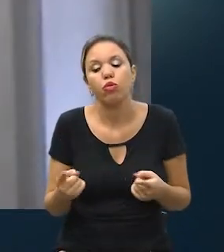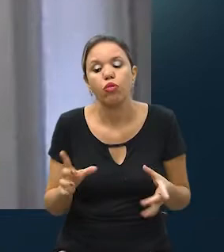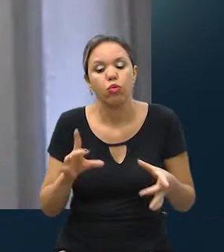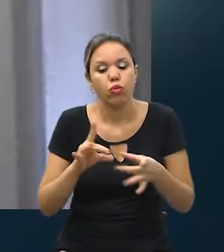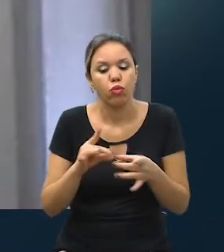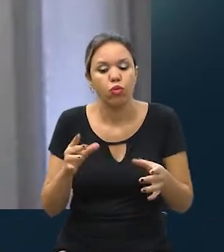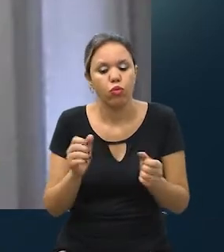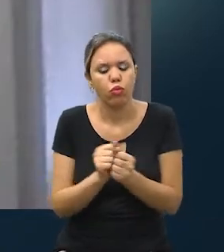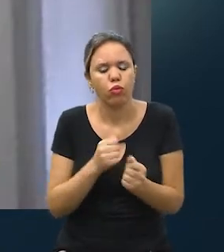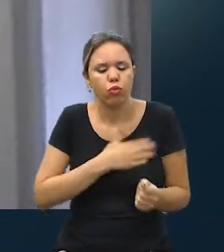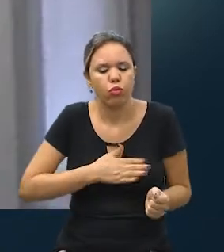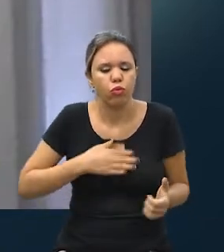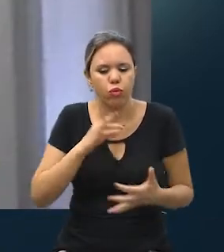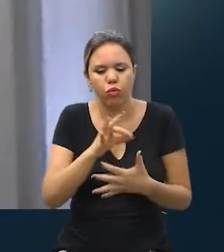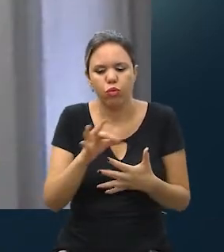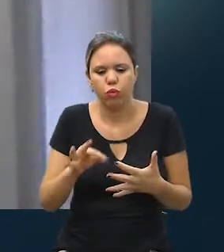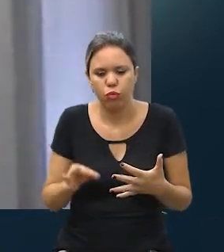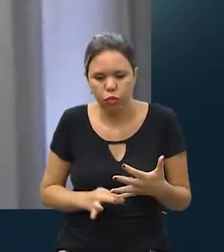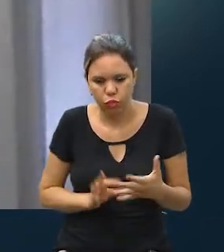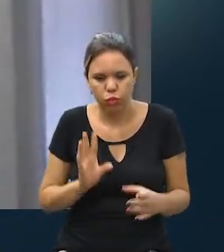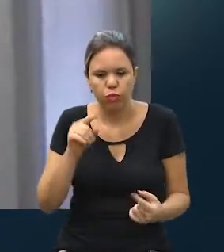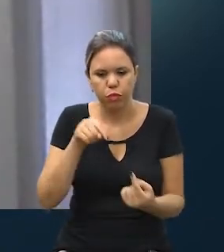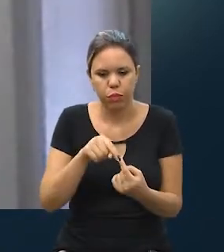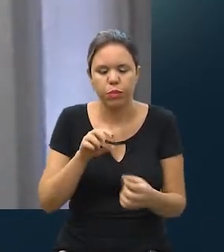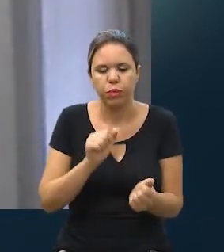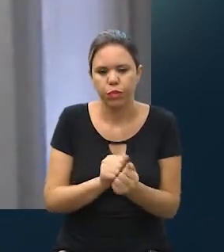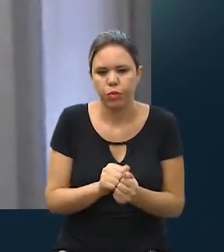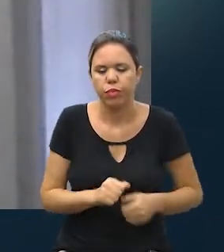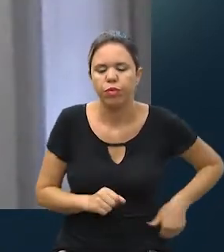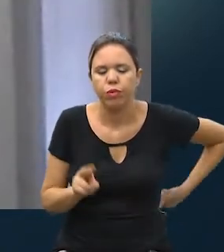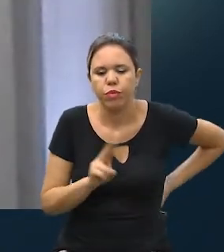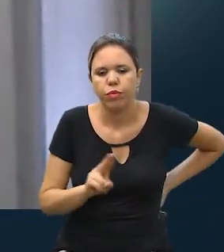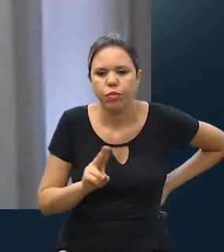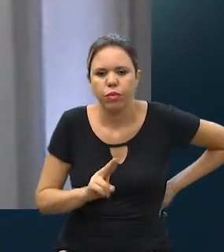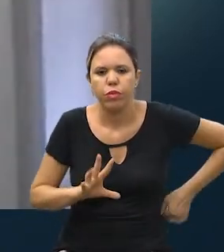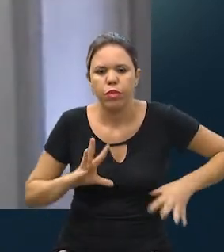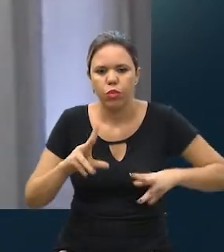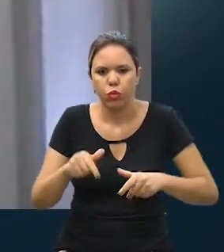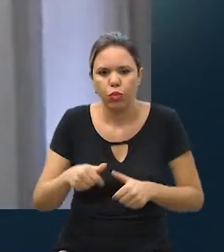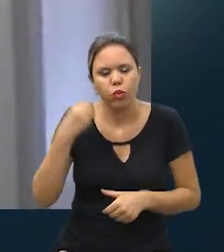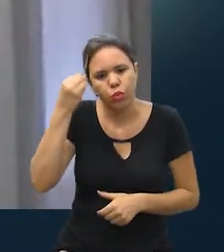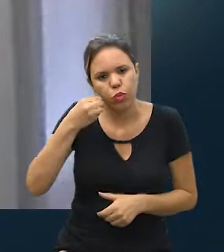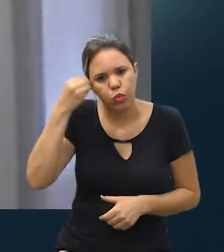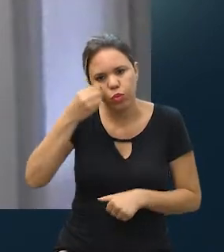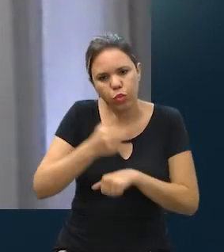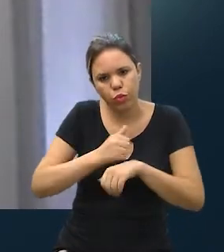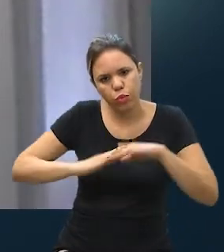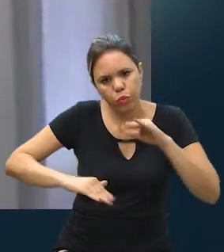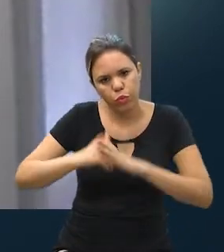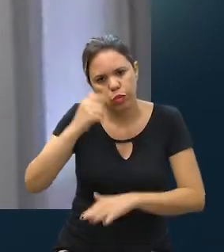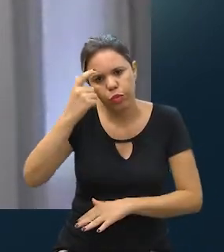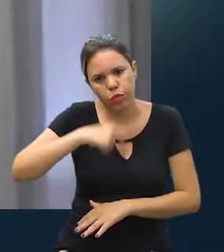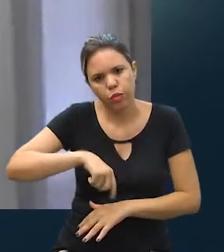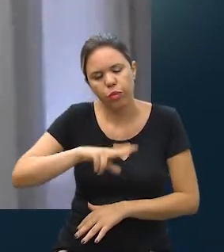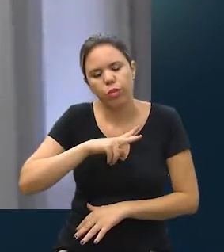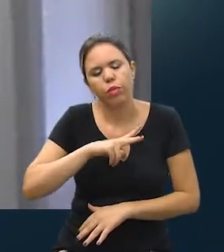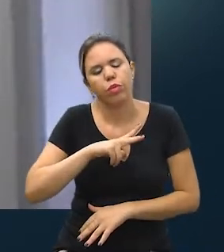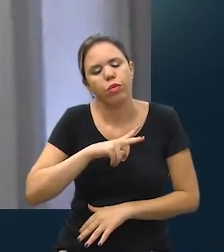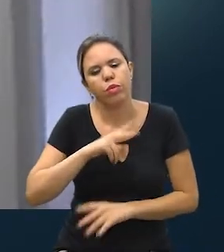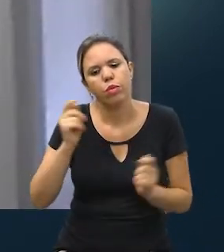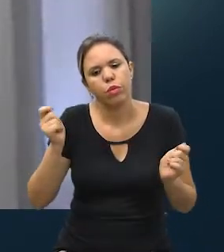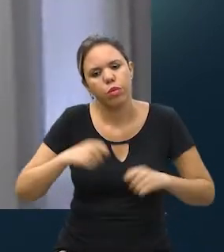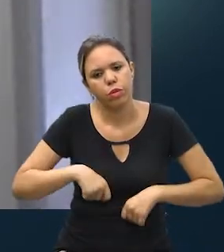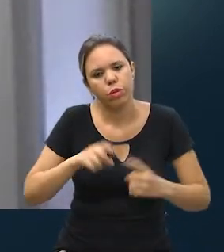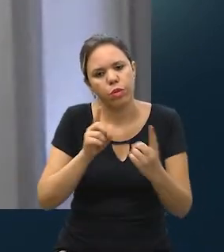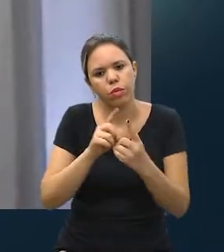reunir essas minhas paixões de uma maneira indireta e usar toda a minha bagagem profissional e pessoal para poder